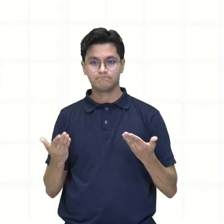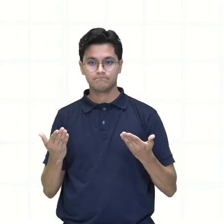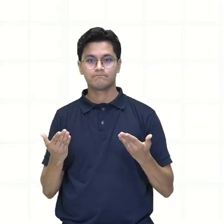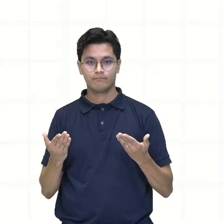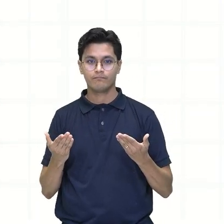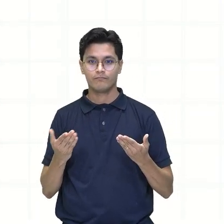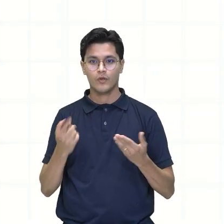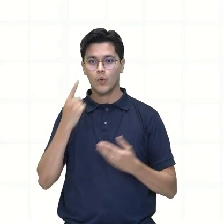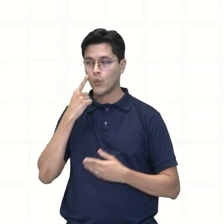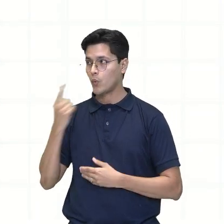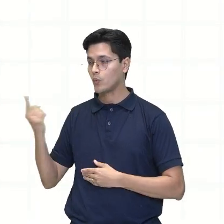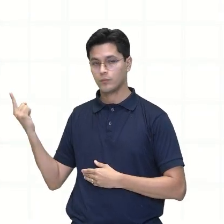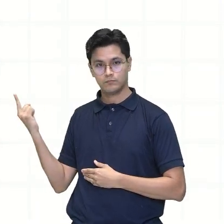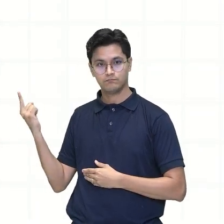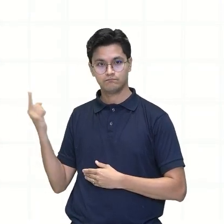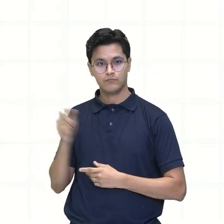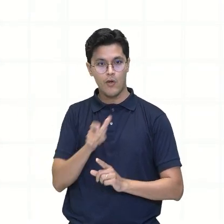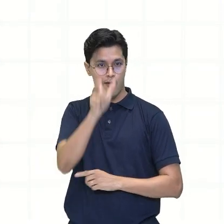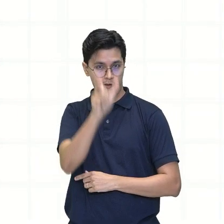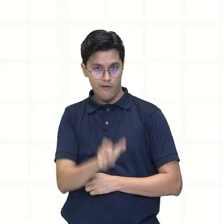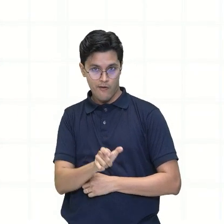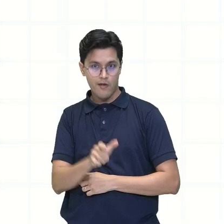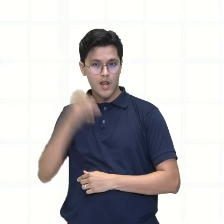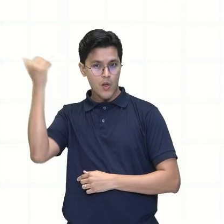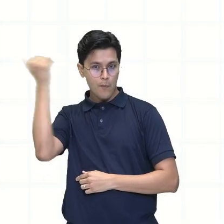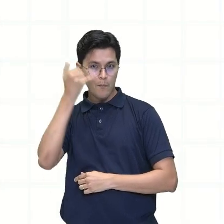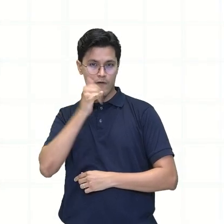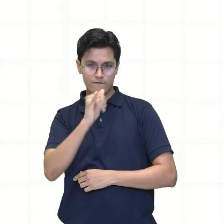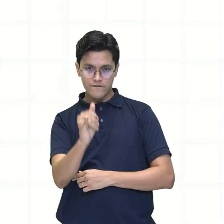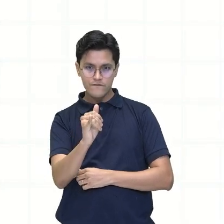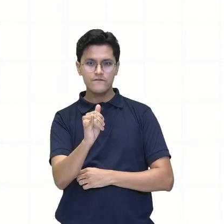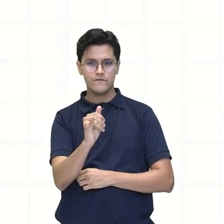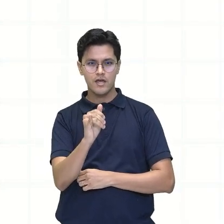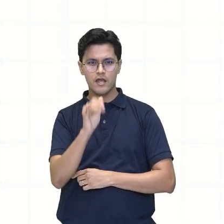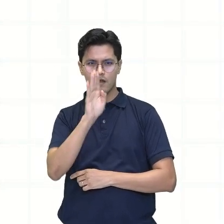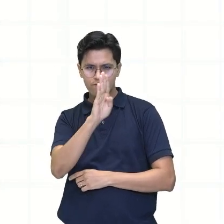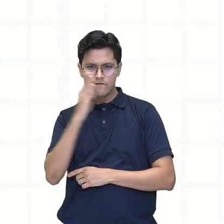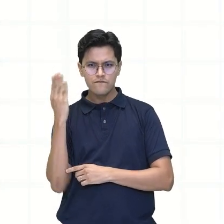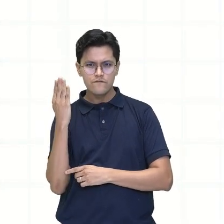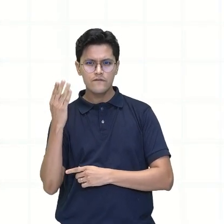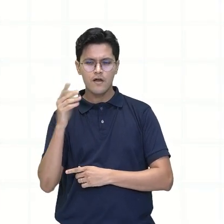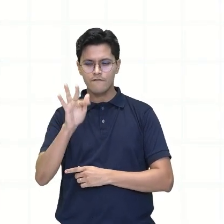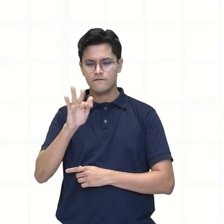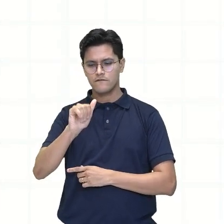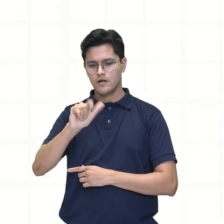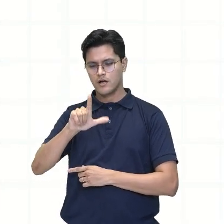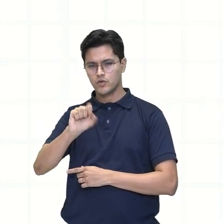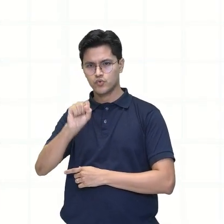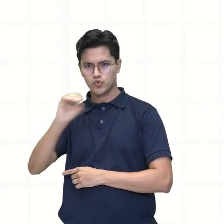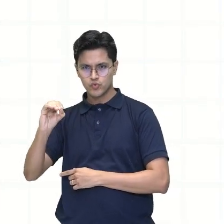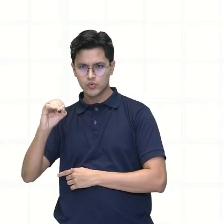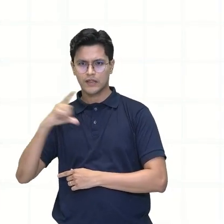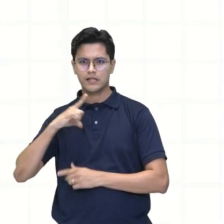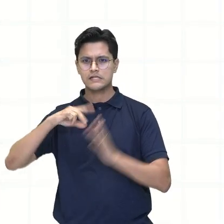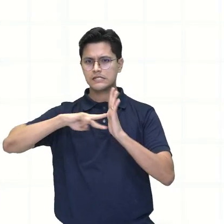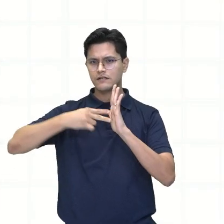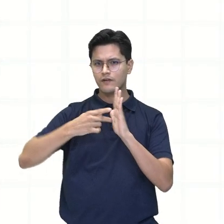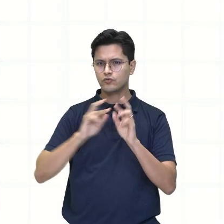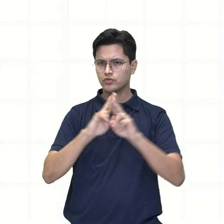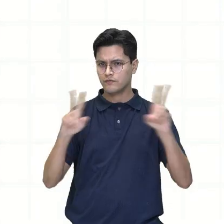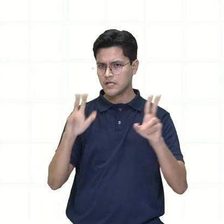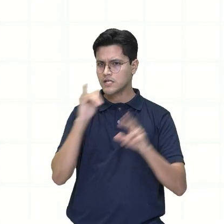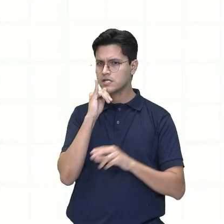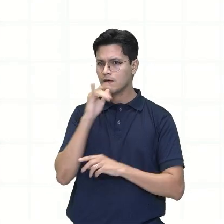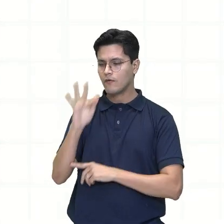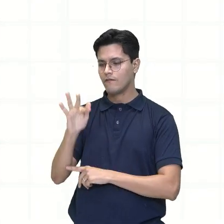E aí, olha, o falso profeta falso, dá uma diferença. Quando eu digo que o falso profeta, eu estou dizendo que é